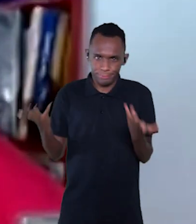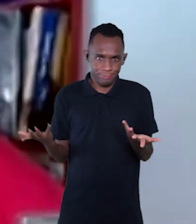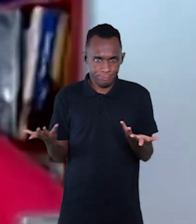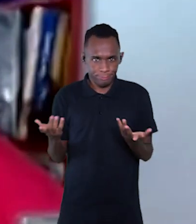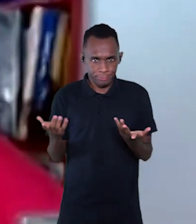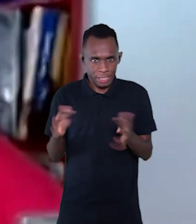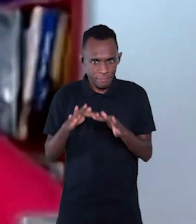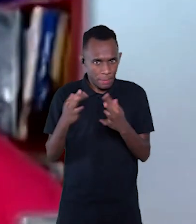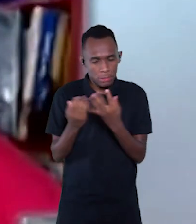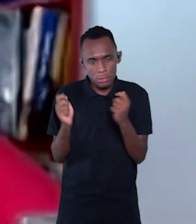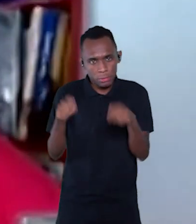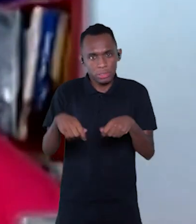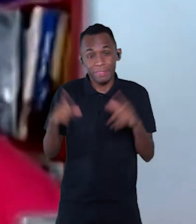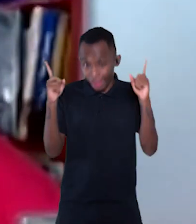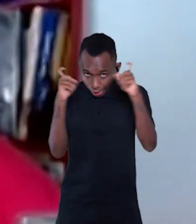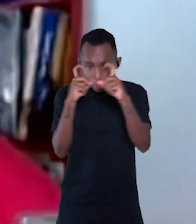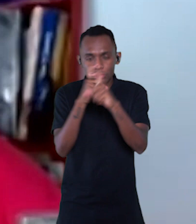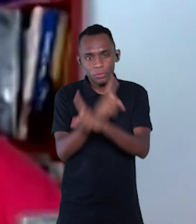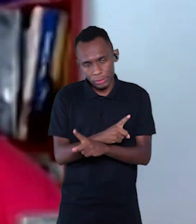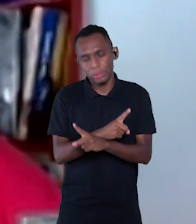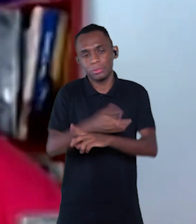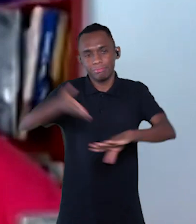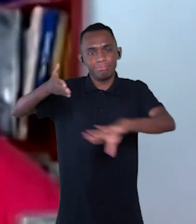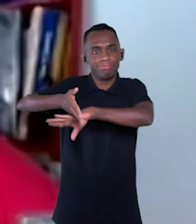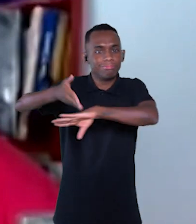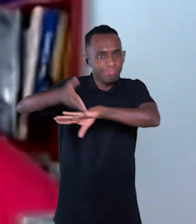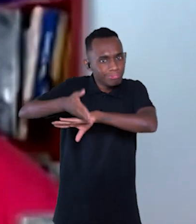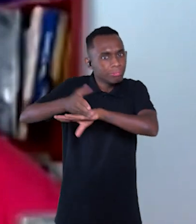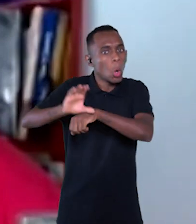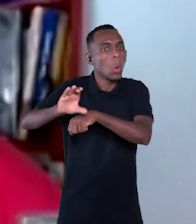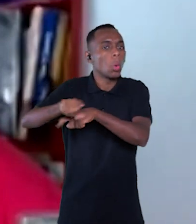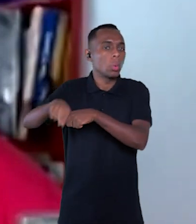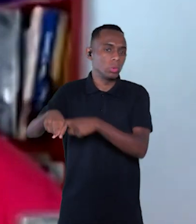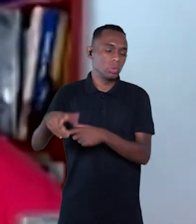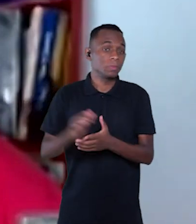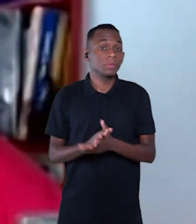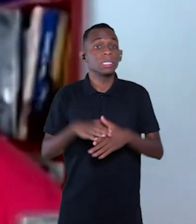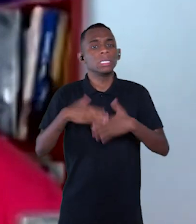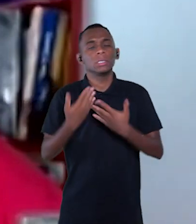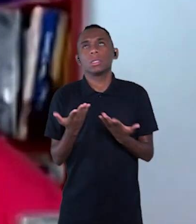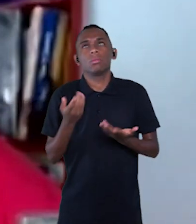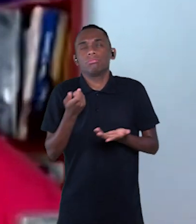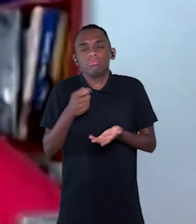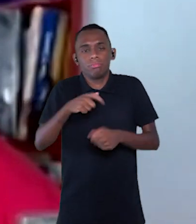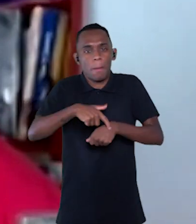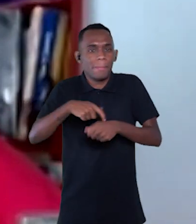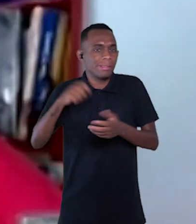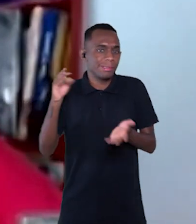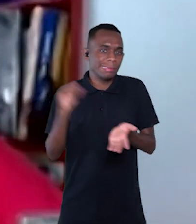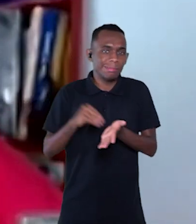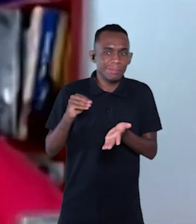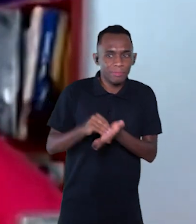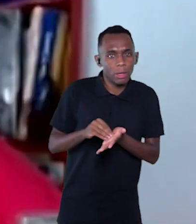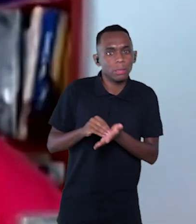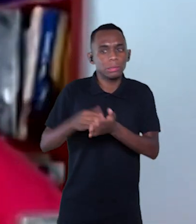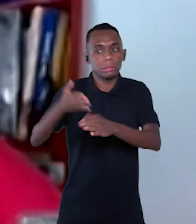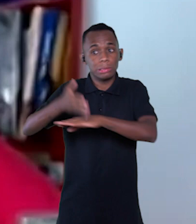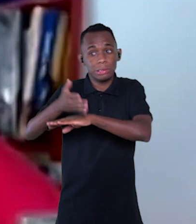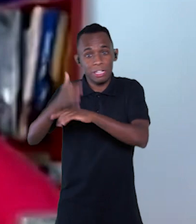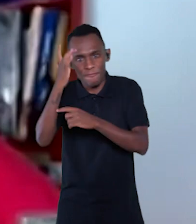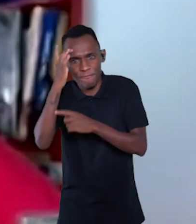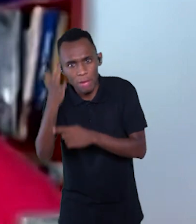ter esse tipo de acesso. Então, quando não há um acesso facilitado, um acesso à